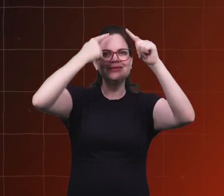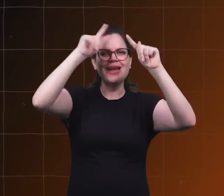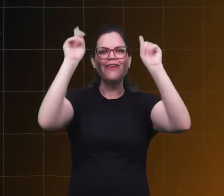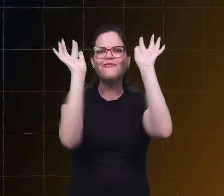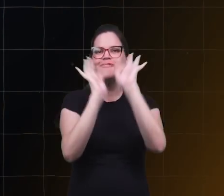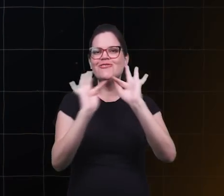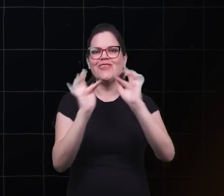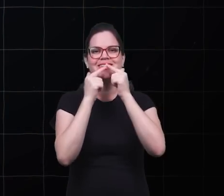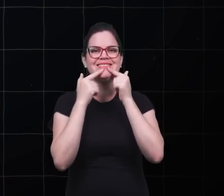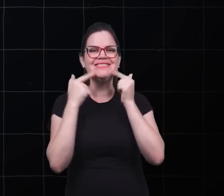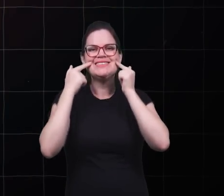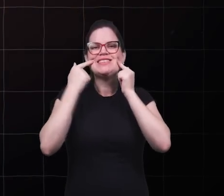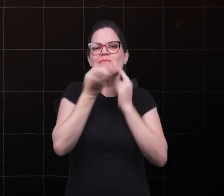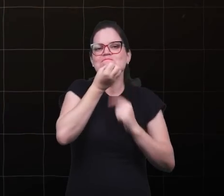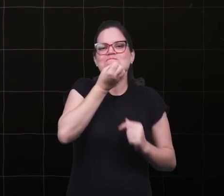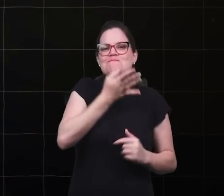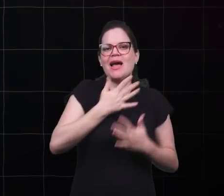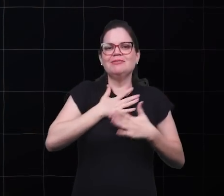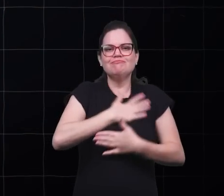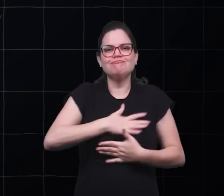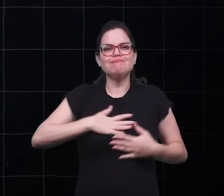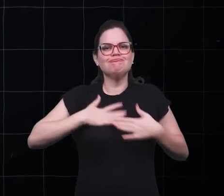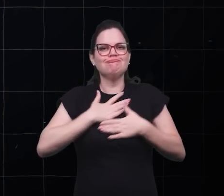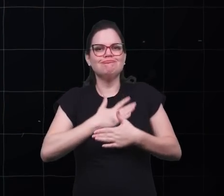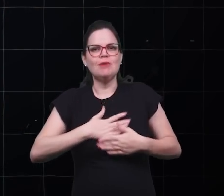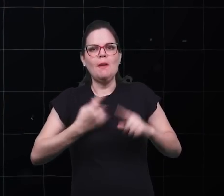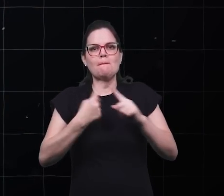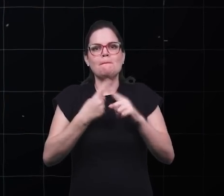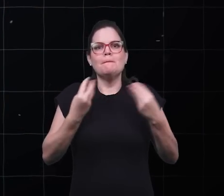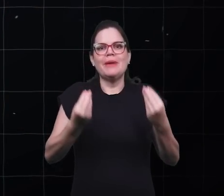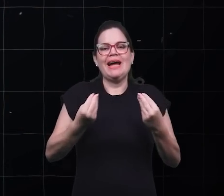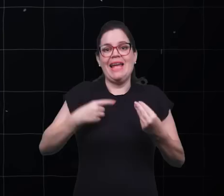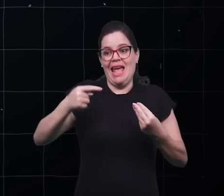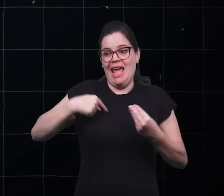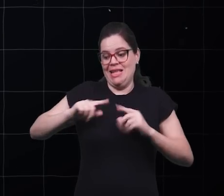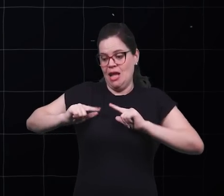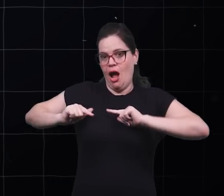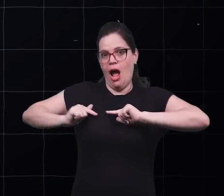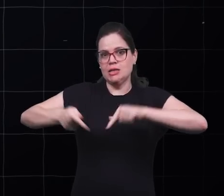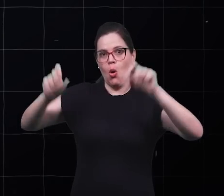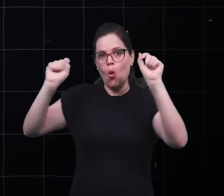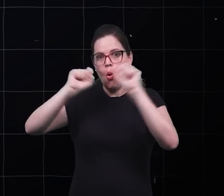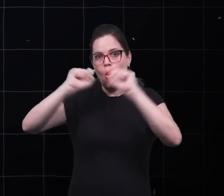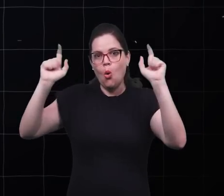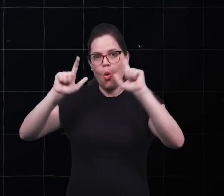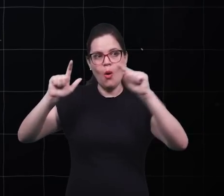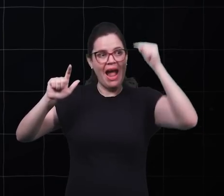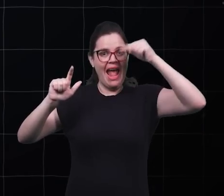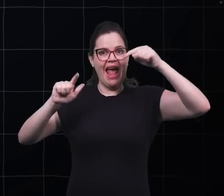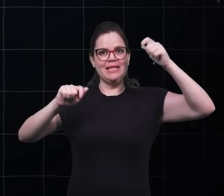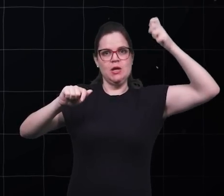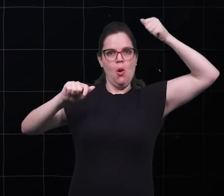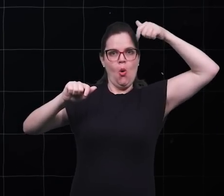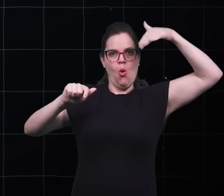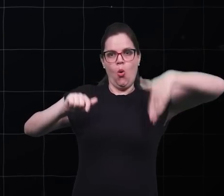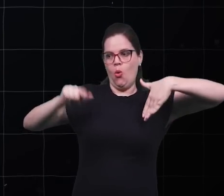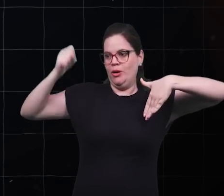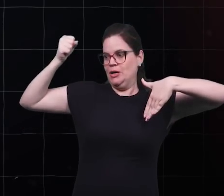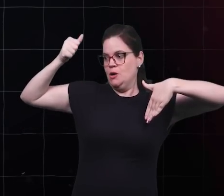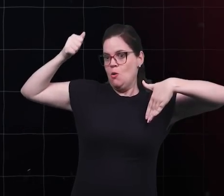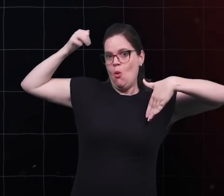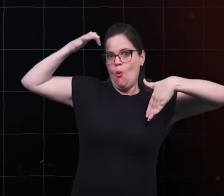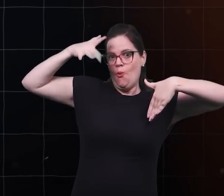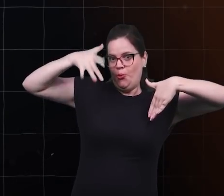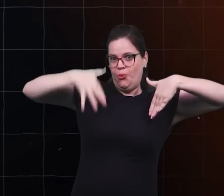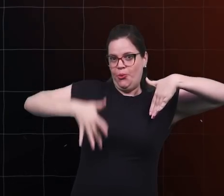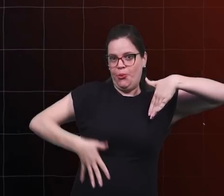alegria, o bem-estar, para anular aquele efeito do sistema simpático, porque senão, de